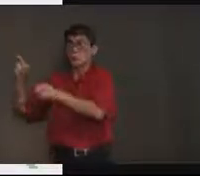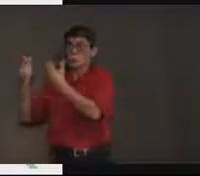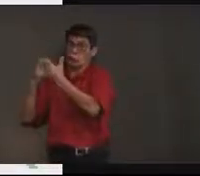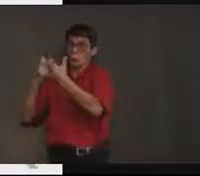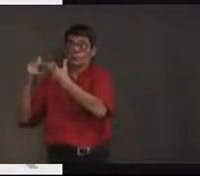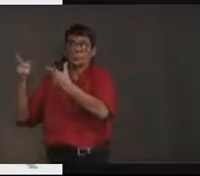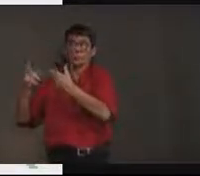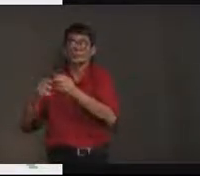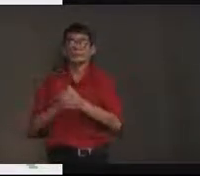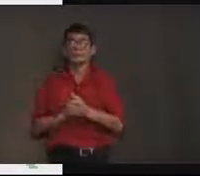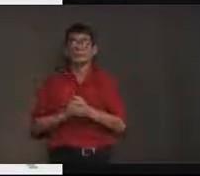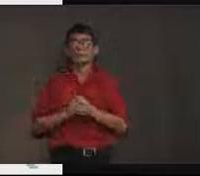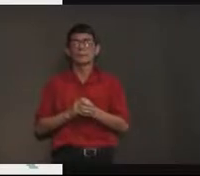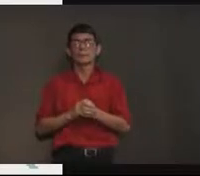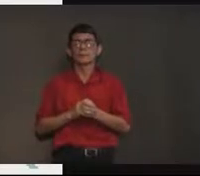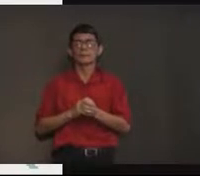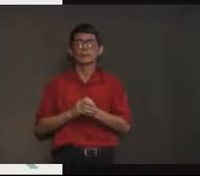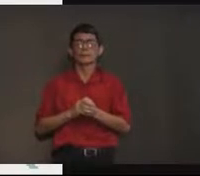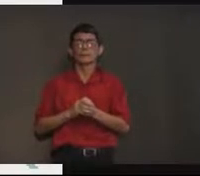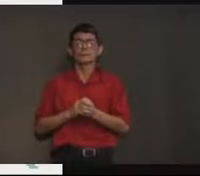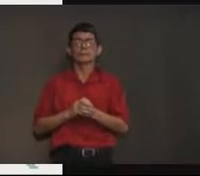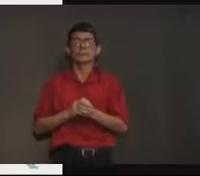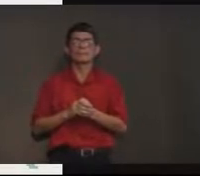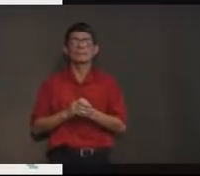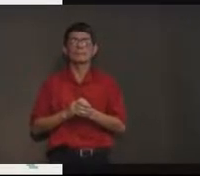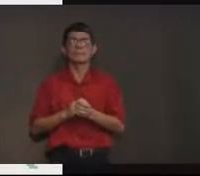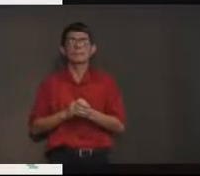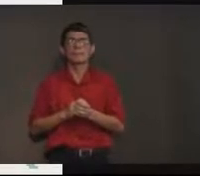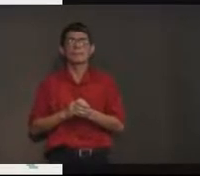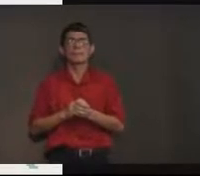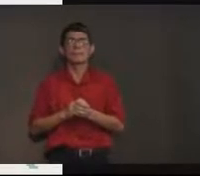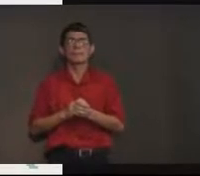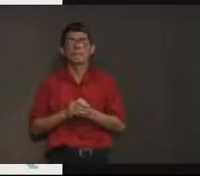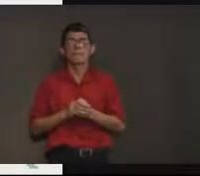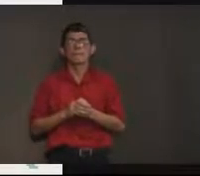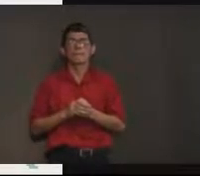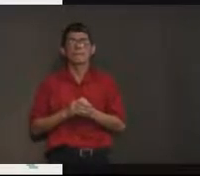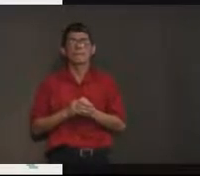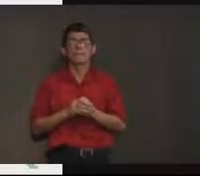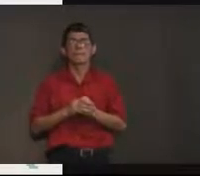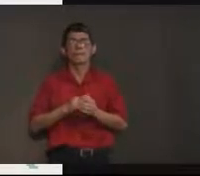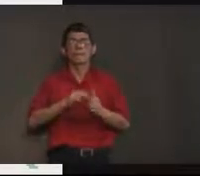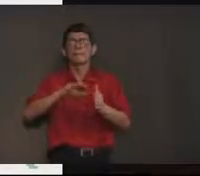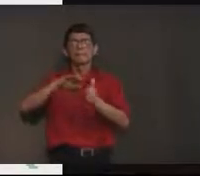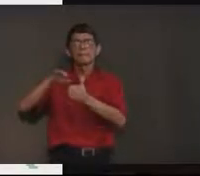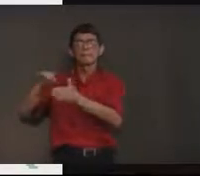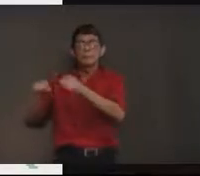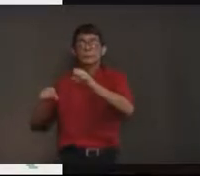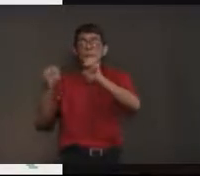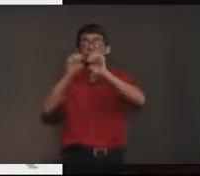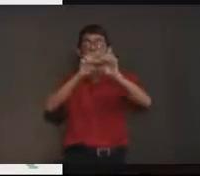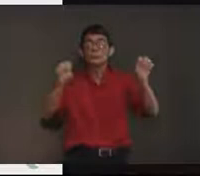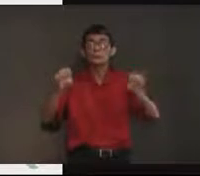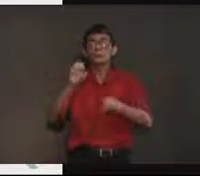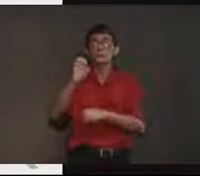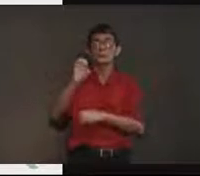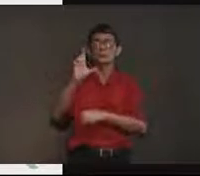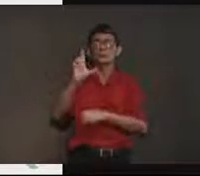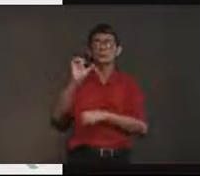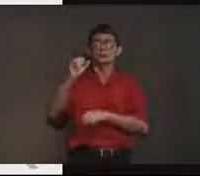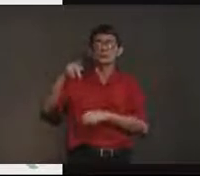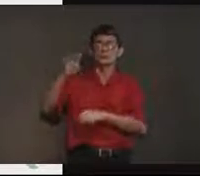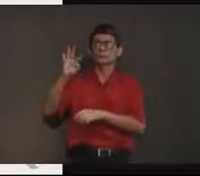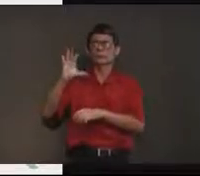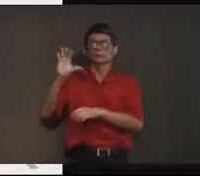dos dados de laboratório e vamos para frente Bom agora eu vou entrar no